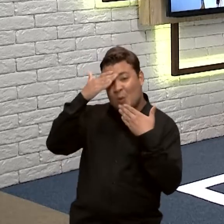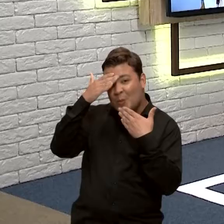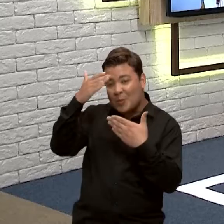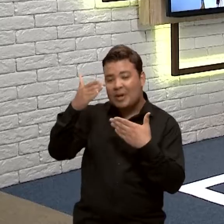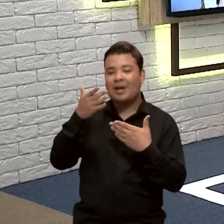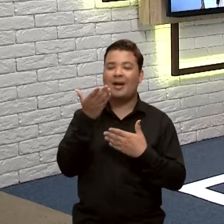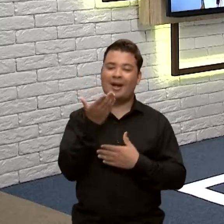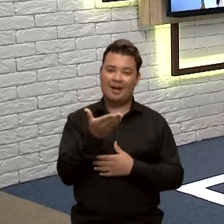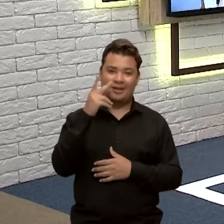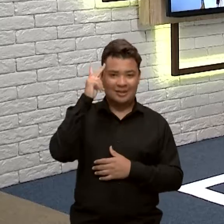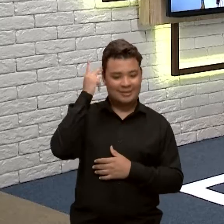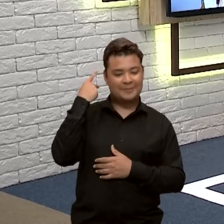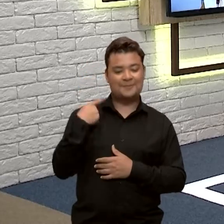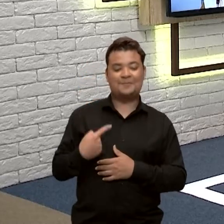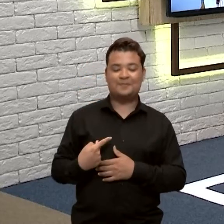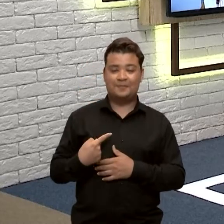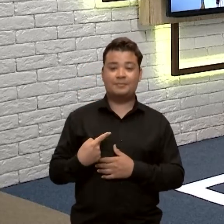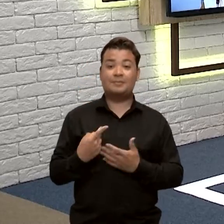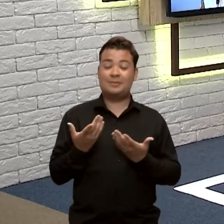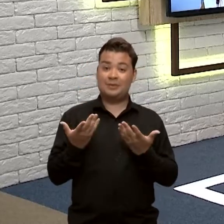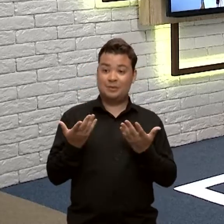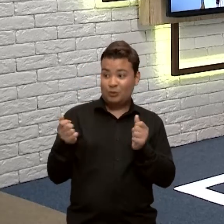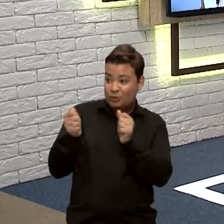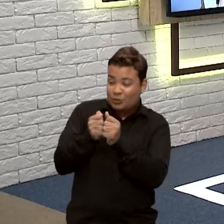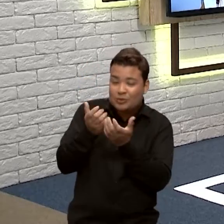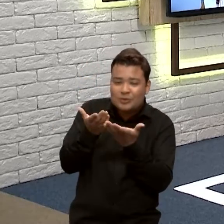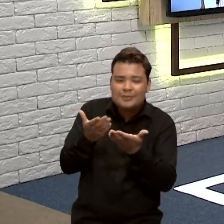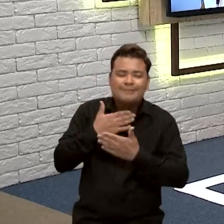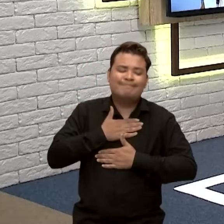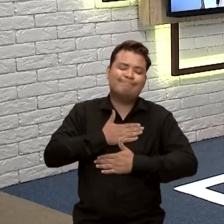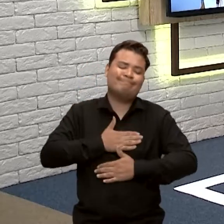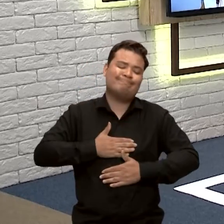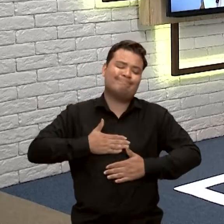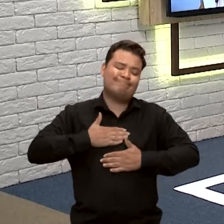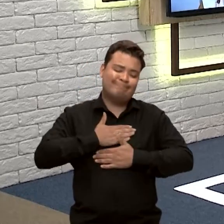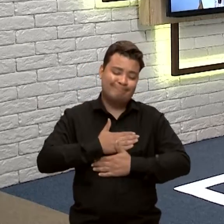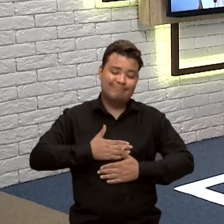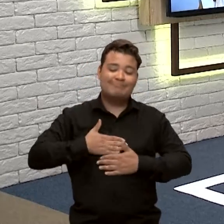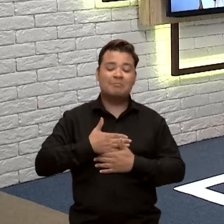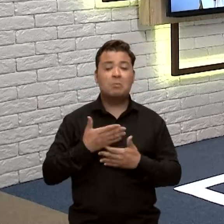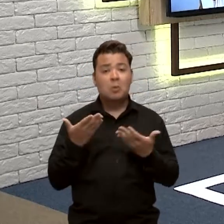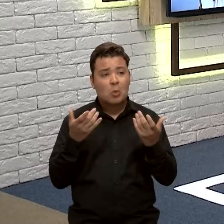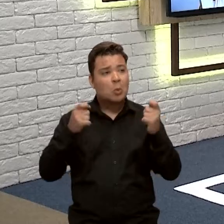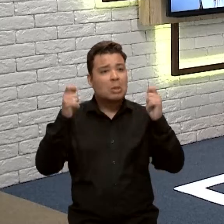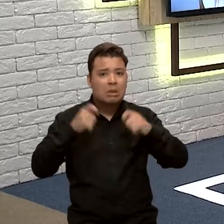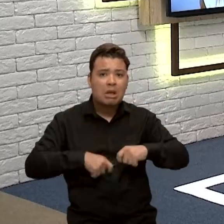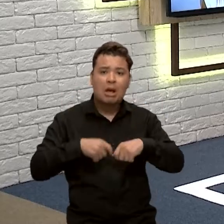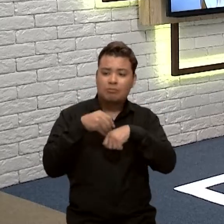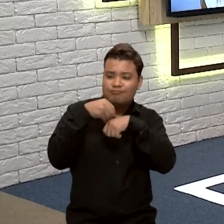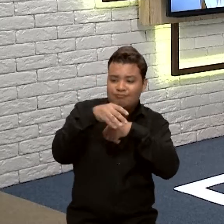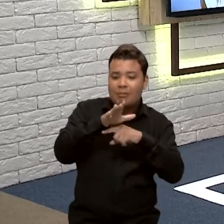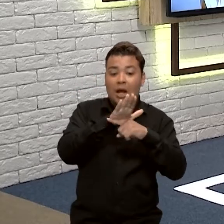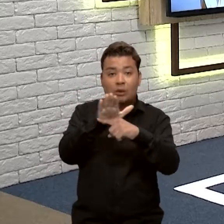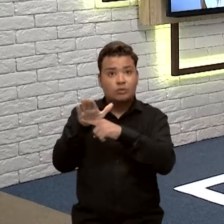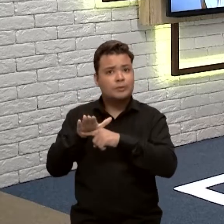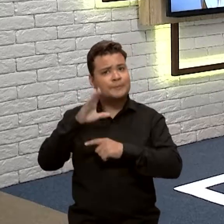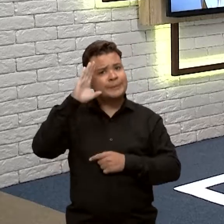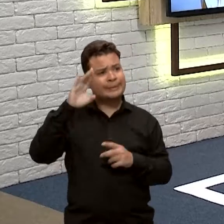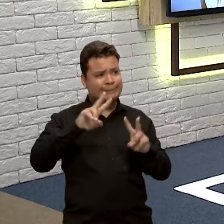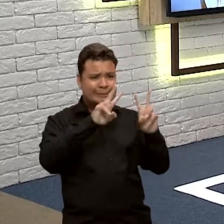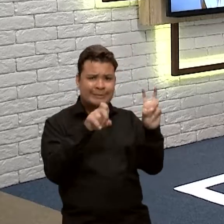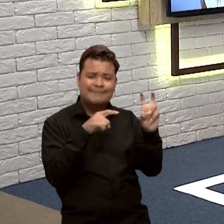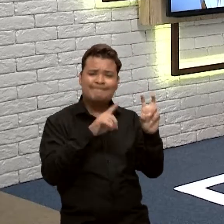então, Camila. É um prazer estar mais uma vez com vocês aqui, podendo, né, contribuir, principalmente com esse tema tão bacana e